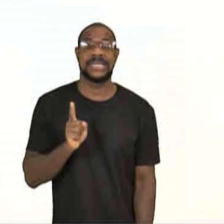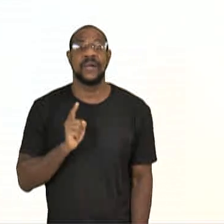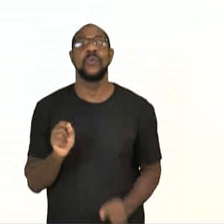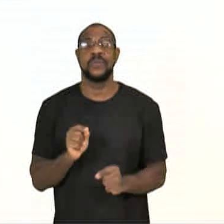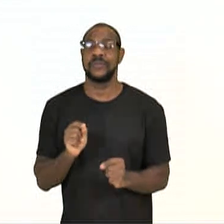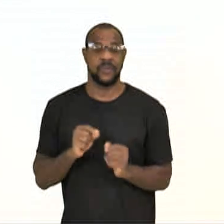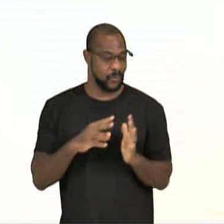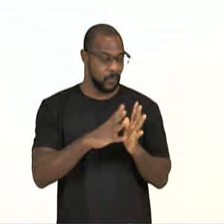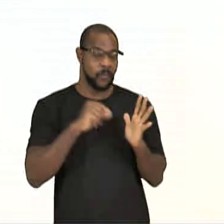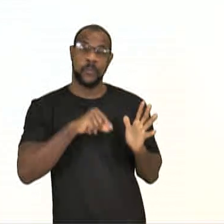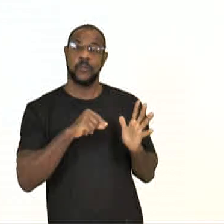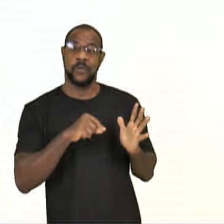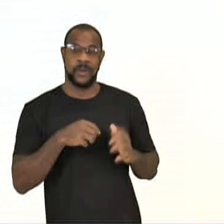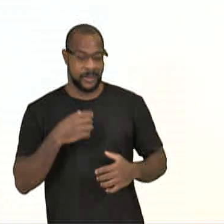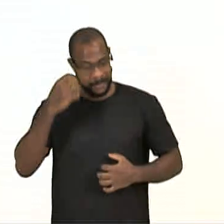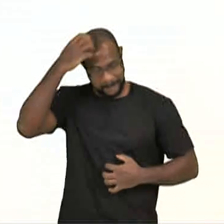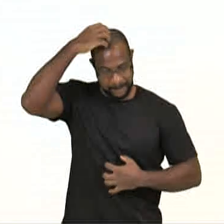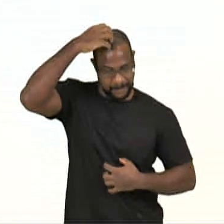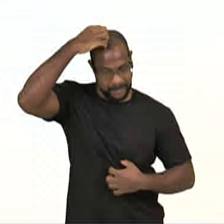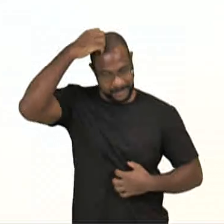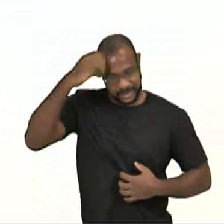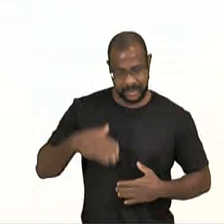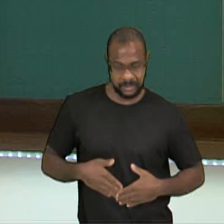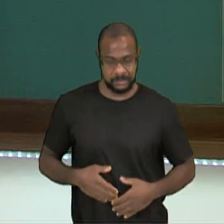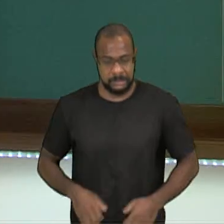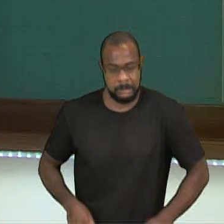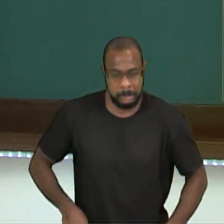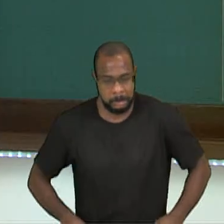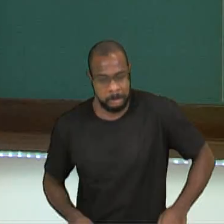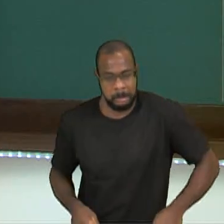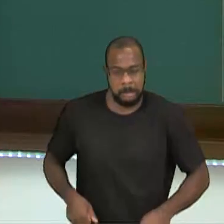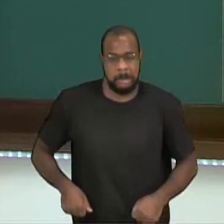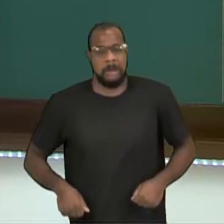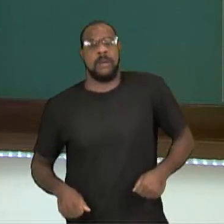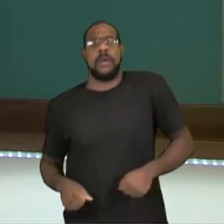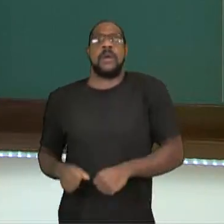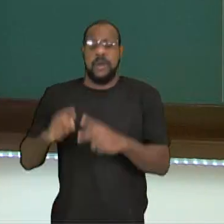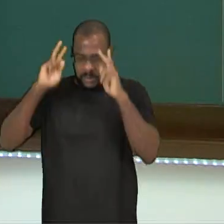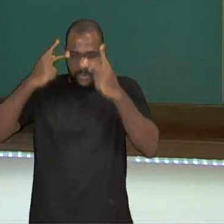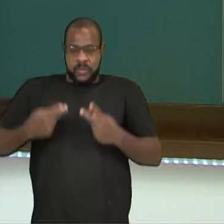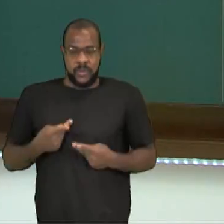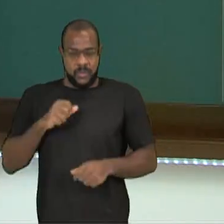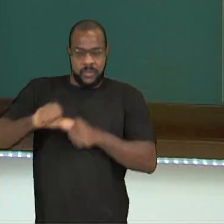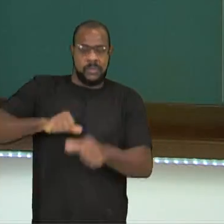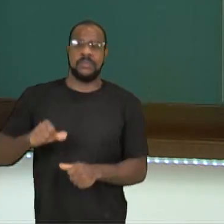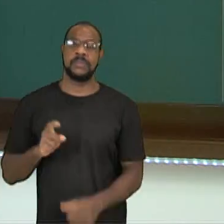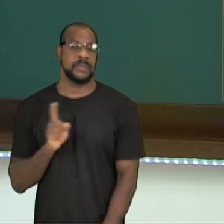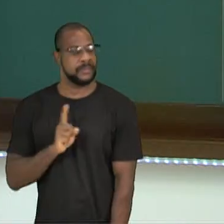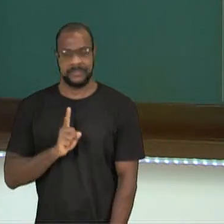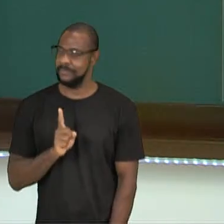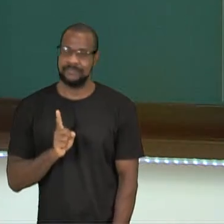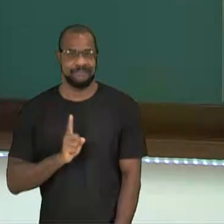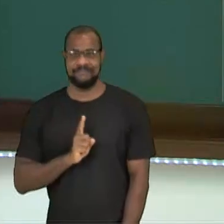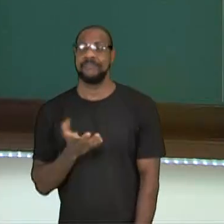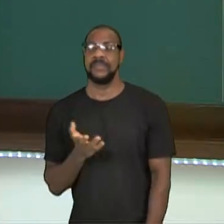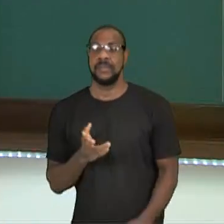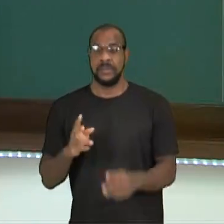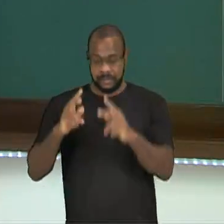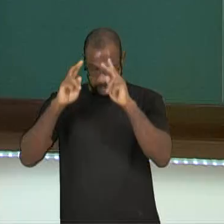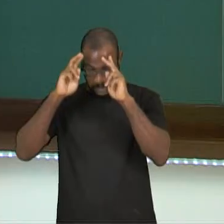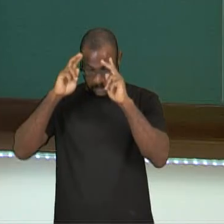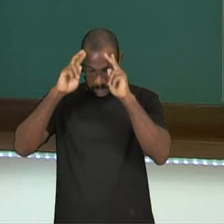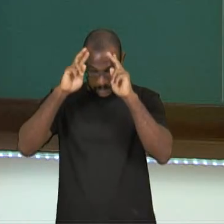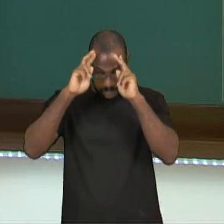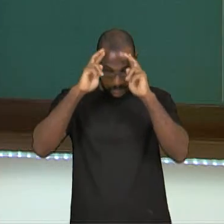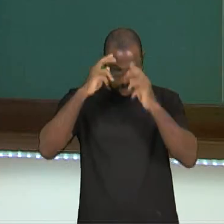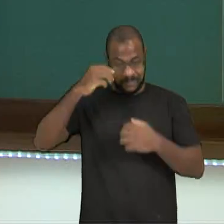não veio do macaco. O que a ciência acredita, o que a teoria evolucionista defende é que macacos e seres humanos tiveram